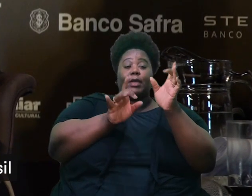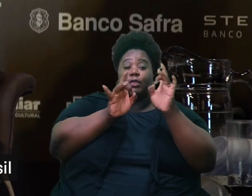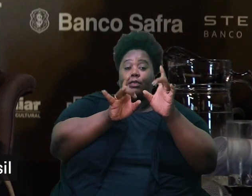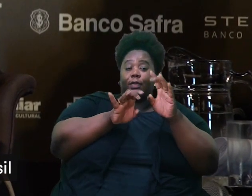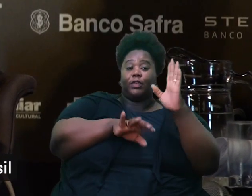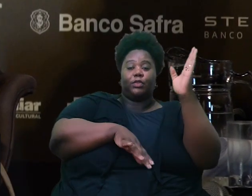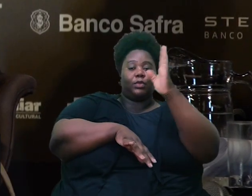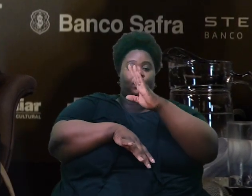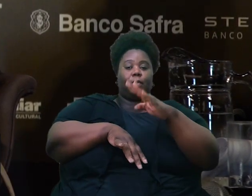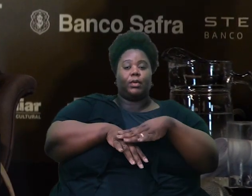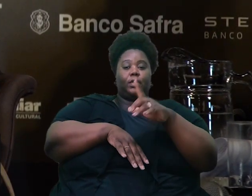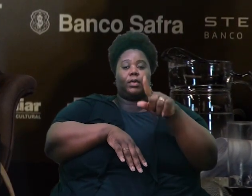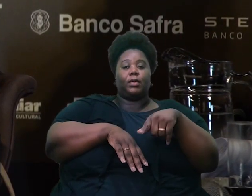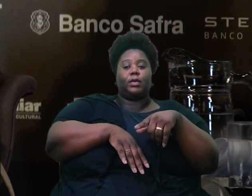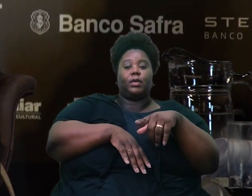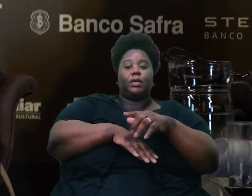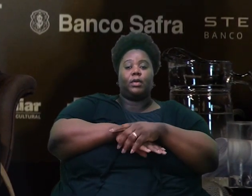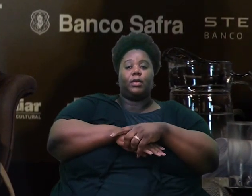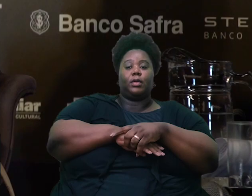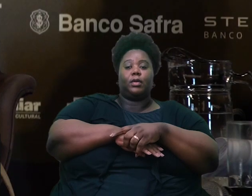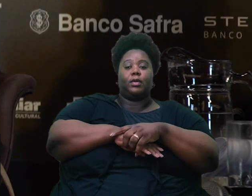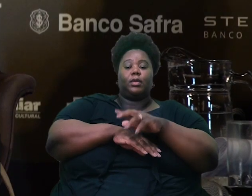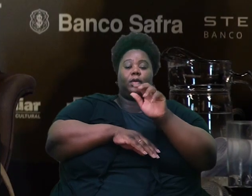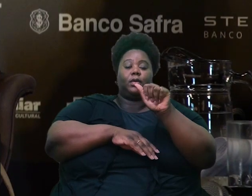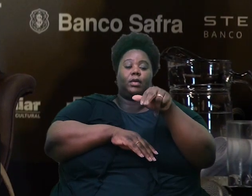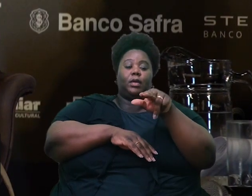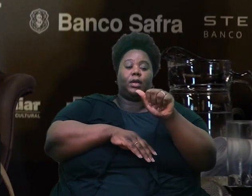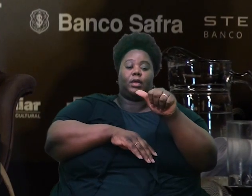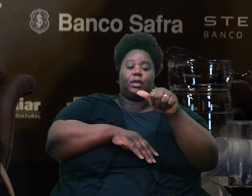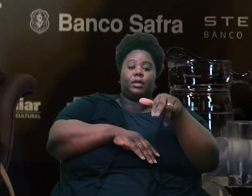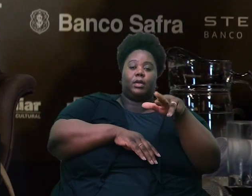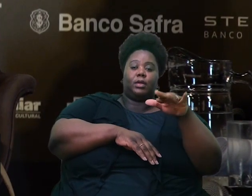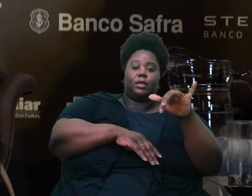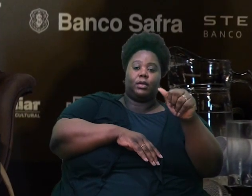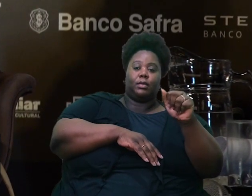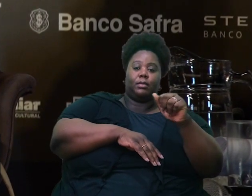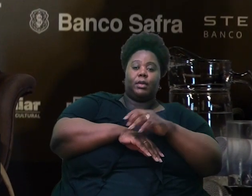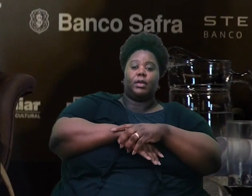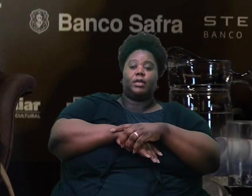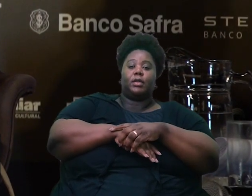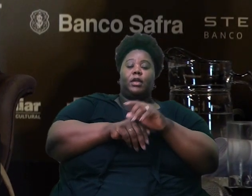no Brasil é o de Aninha, Ana Maria Gonçalves, né? Um Defeito de